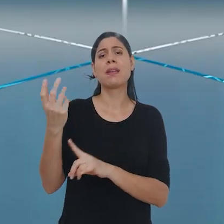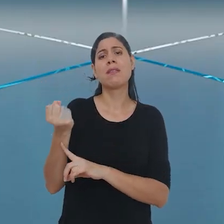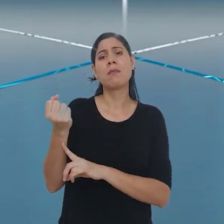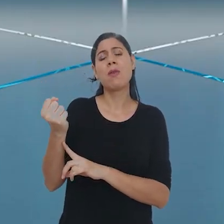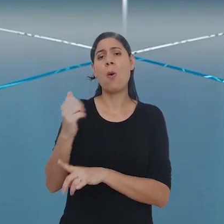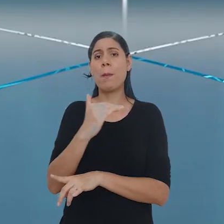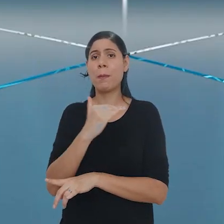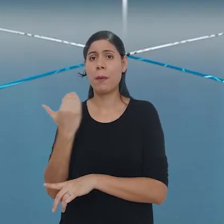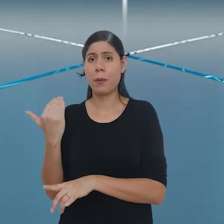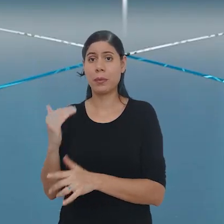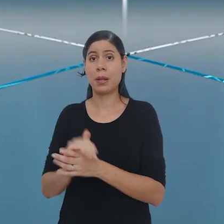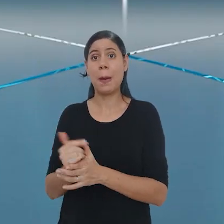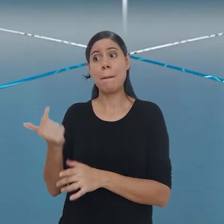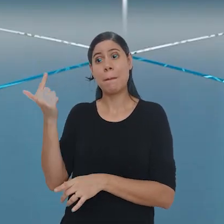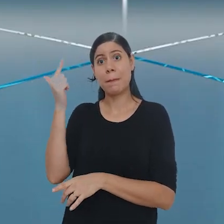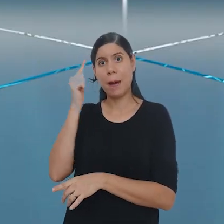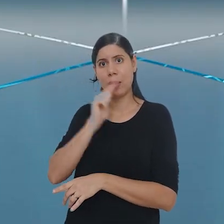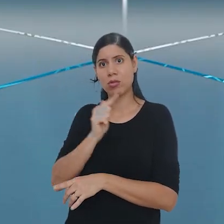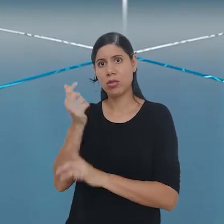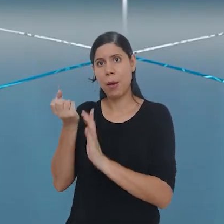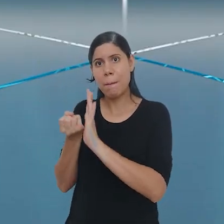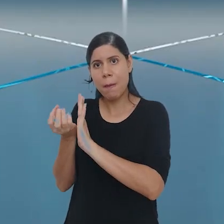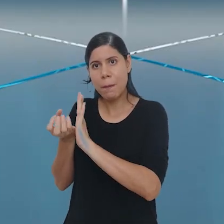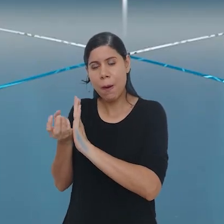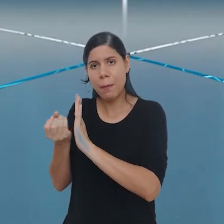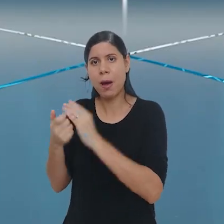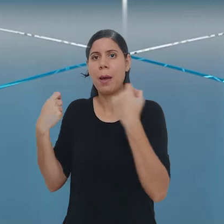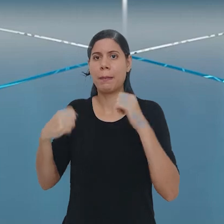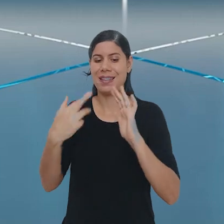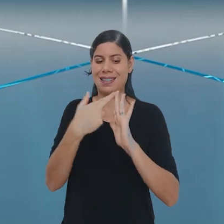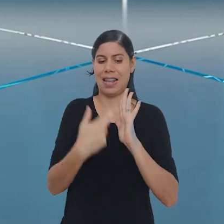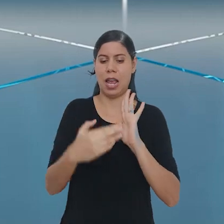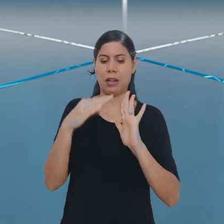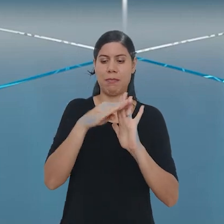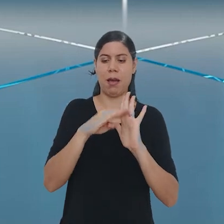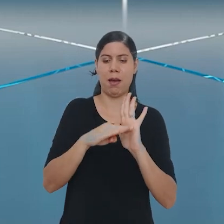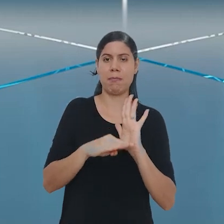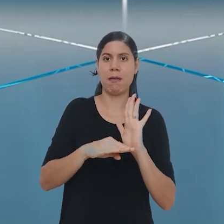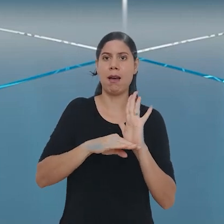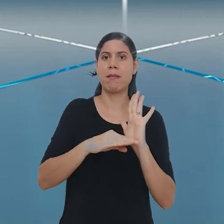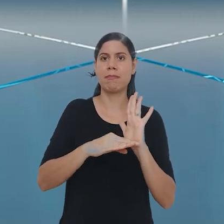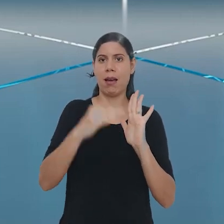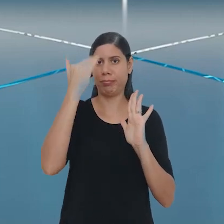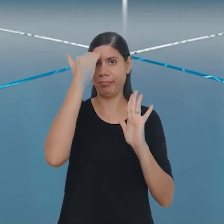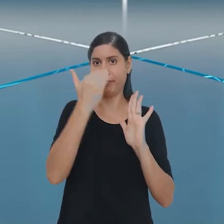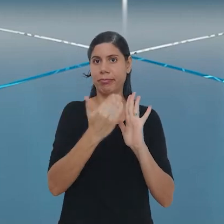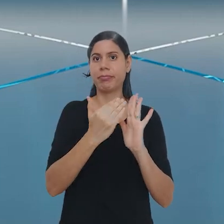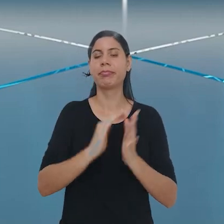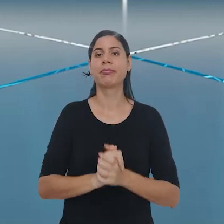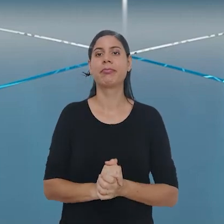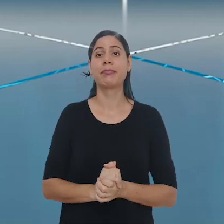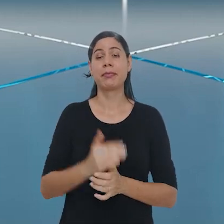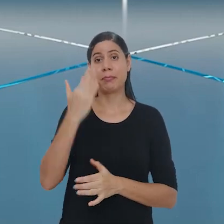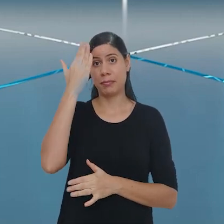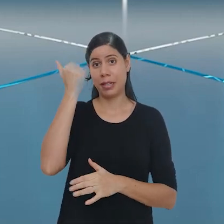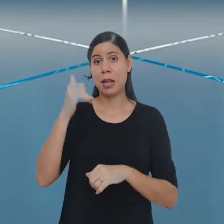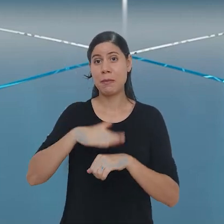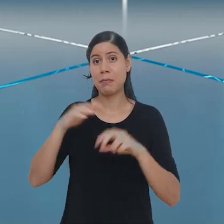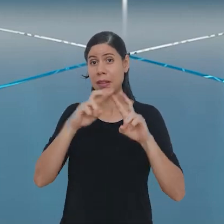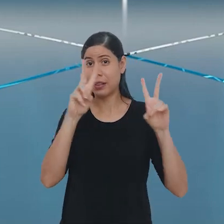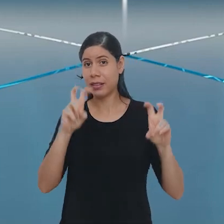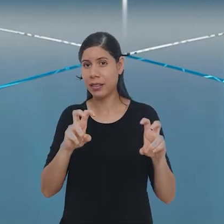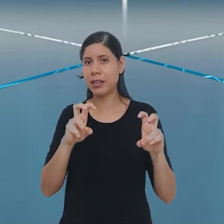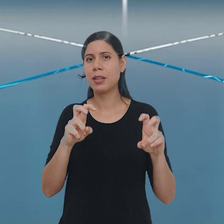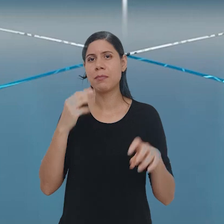Todos os anos, o INSS recebe milhares de pedidos de concessão de pensão por morte. E para conseguir